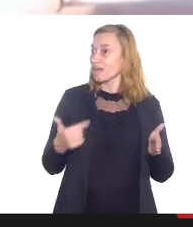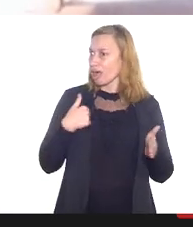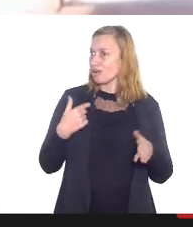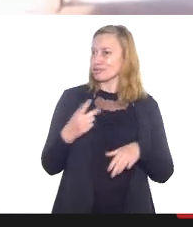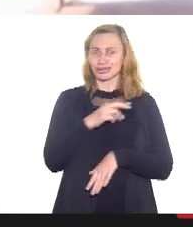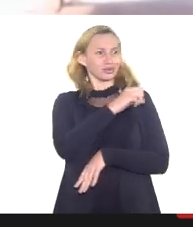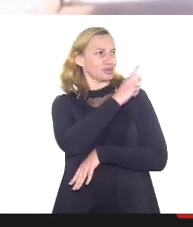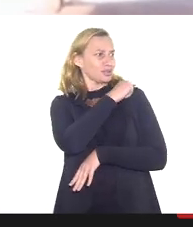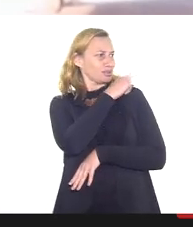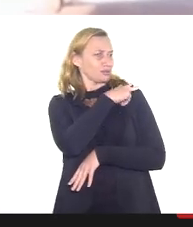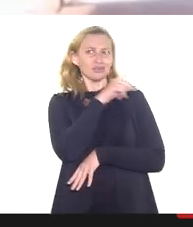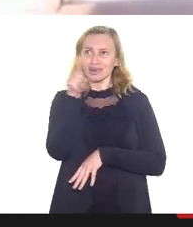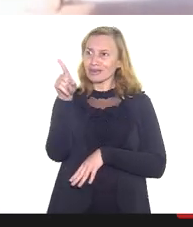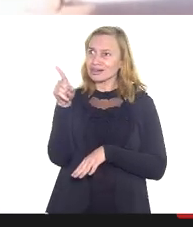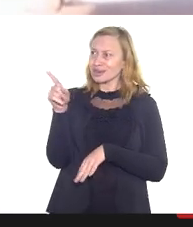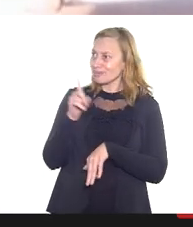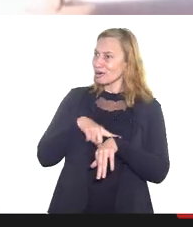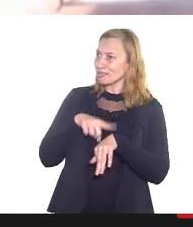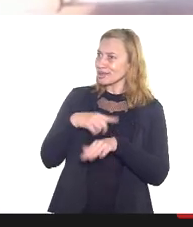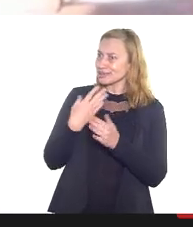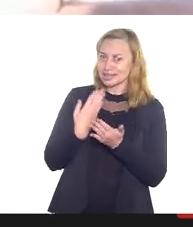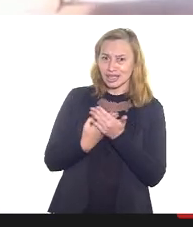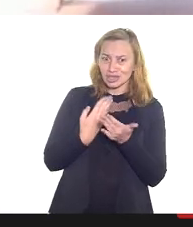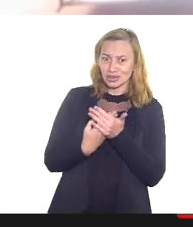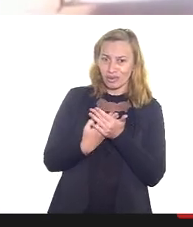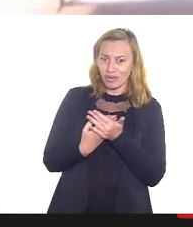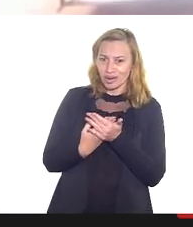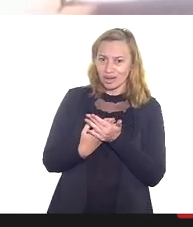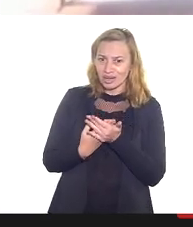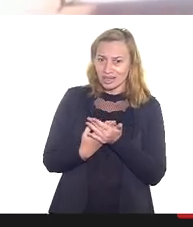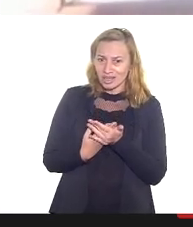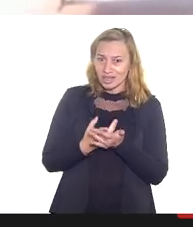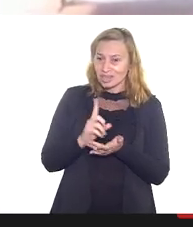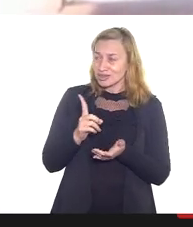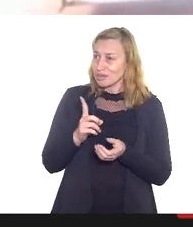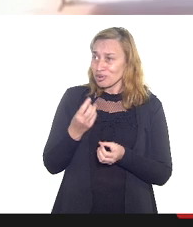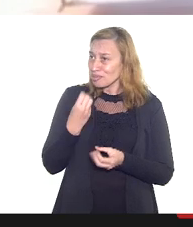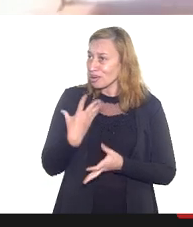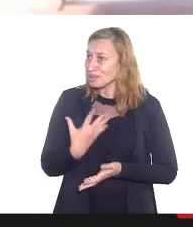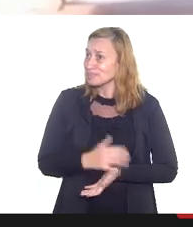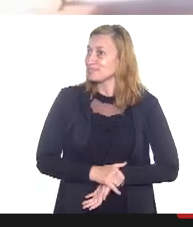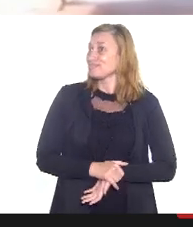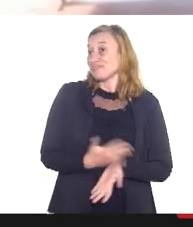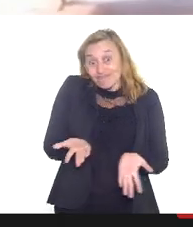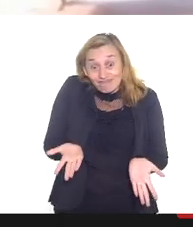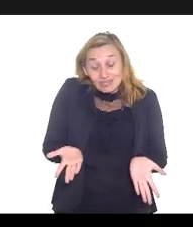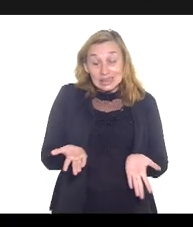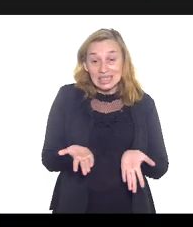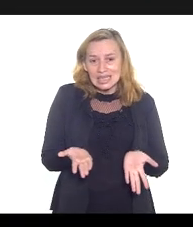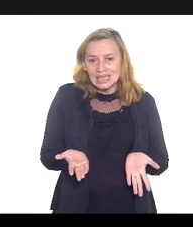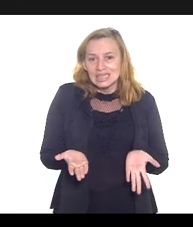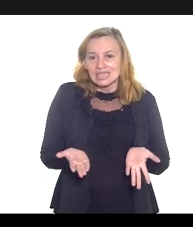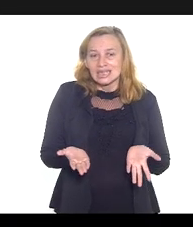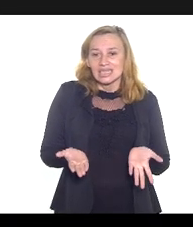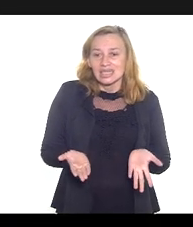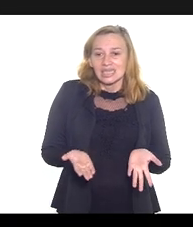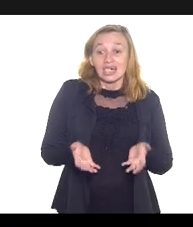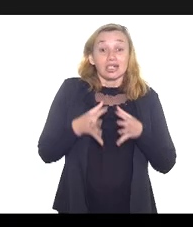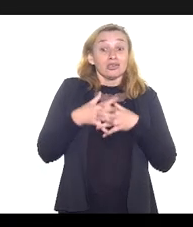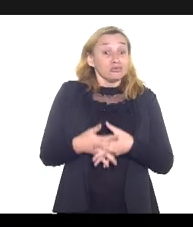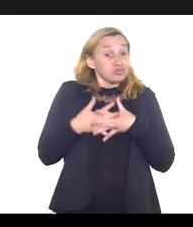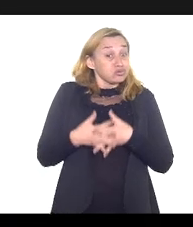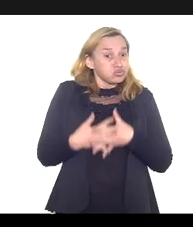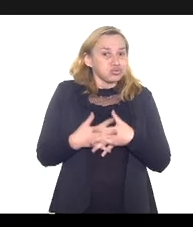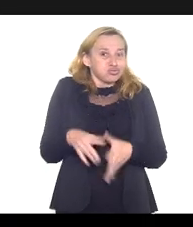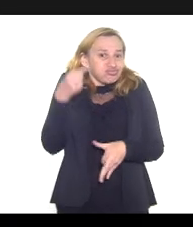naquele momento na escola, e que falasse aquilo, um negócio que não deu certo também. Então, para mim é muito complicado